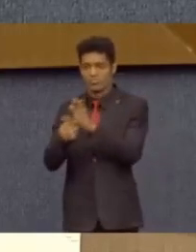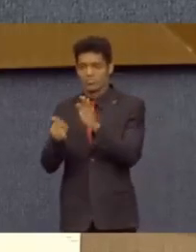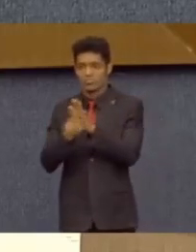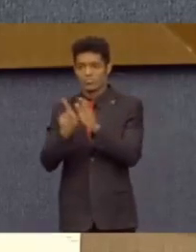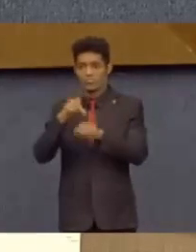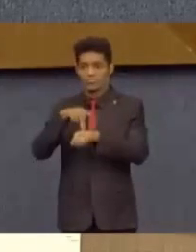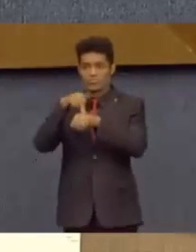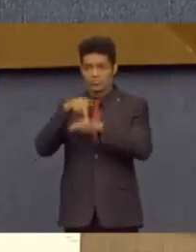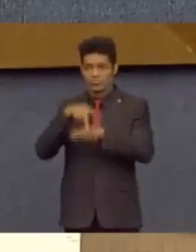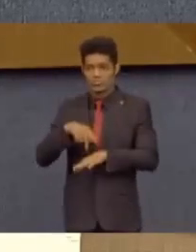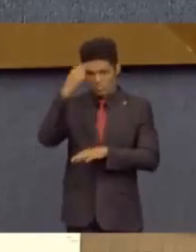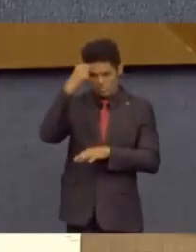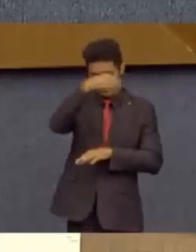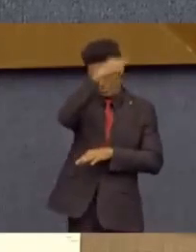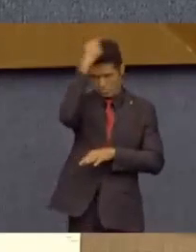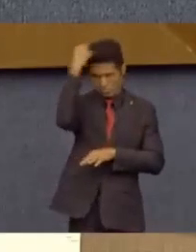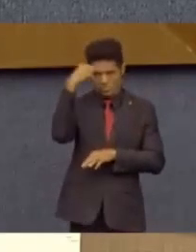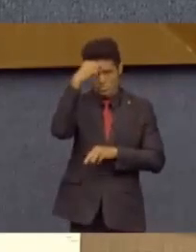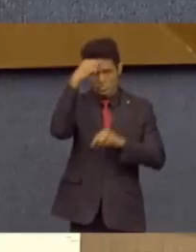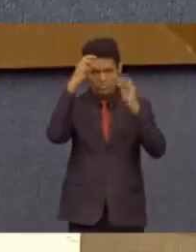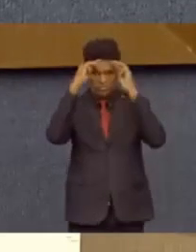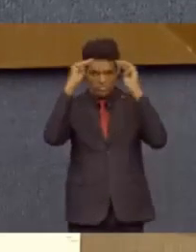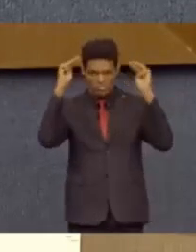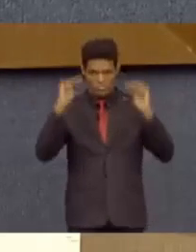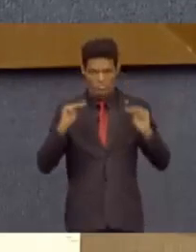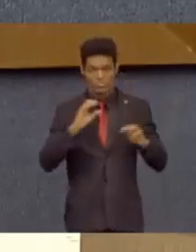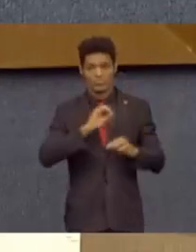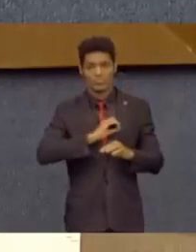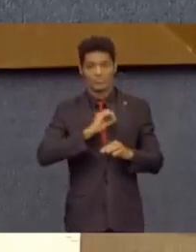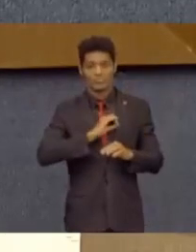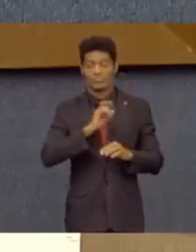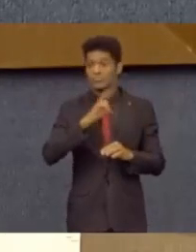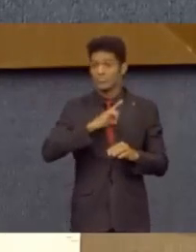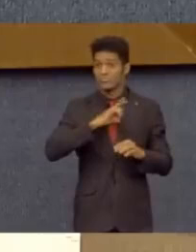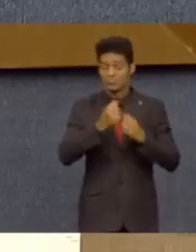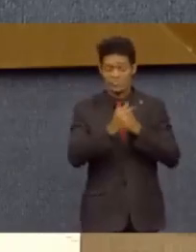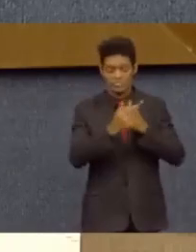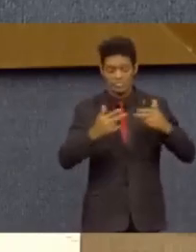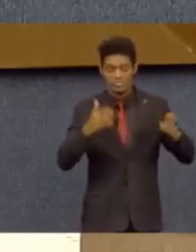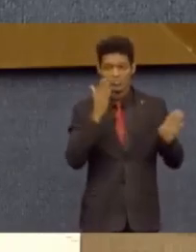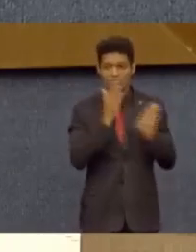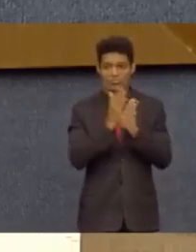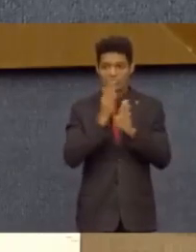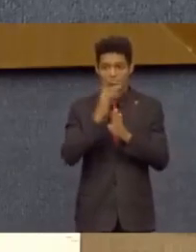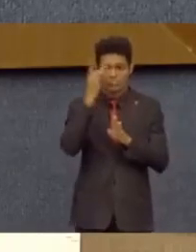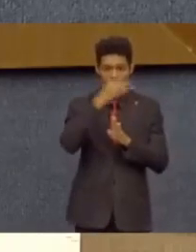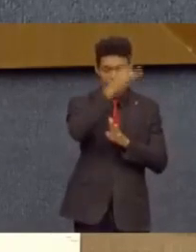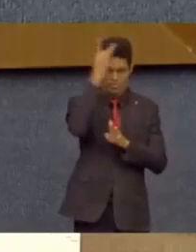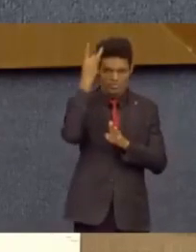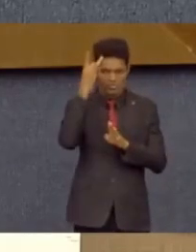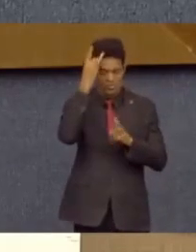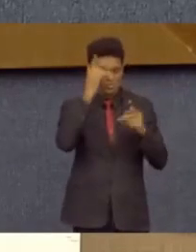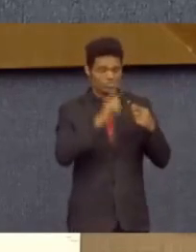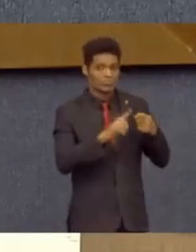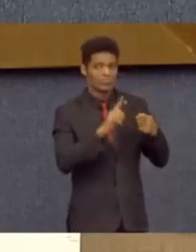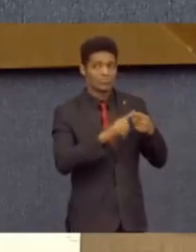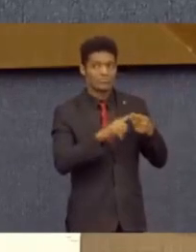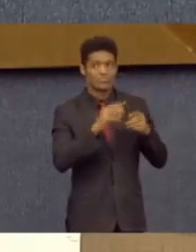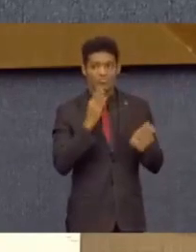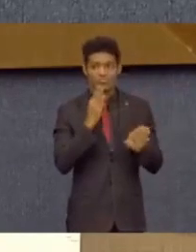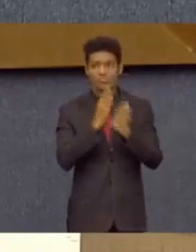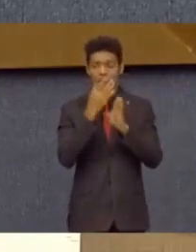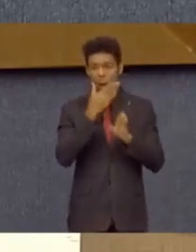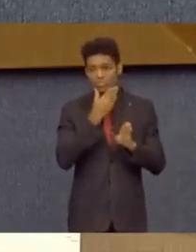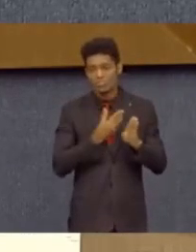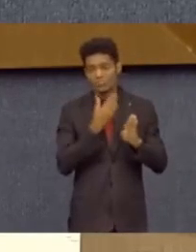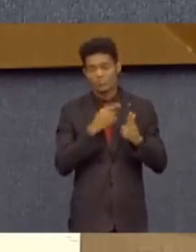Santa Dulce. Propôs inúmeros exercícios espirituais, vigília de Natal, celebrou